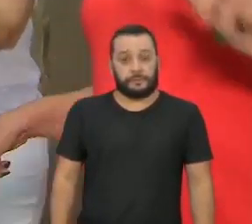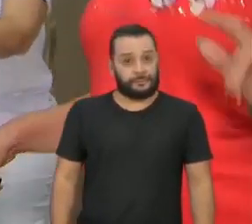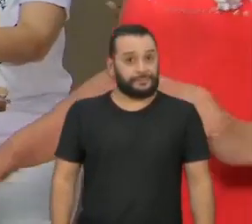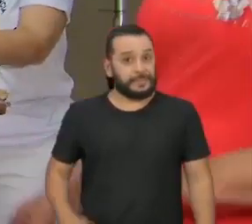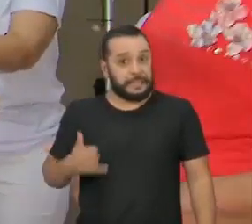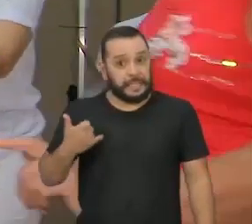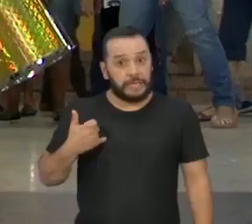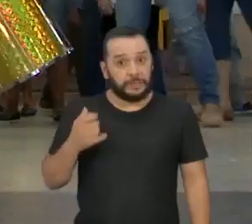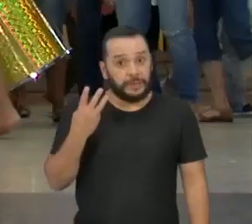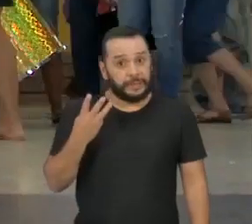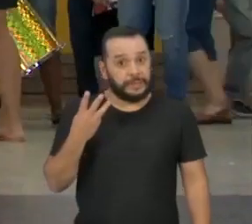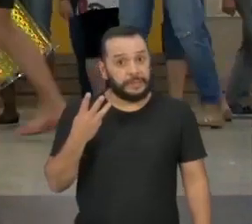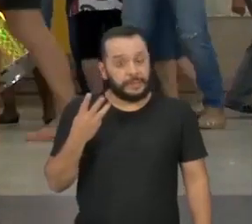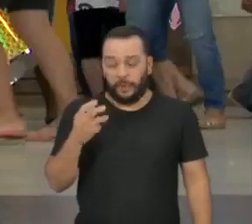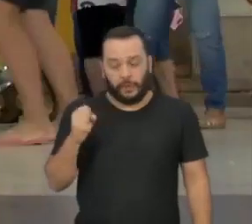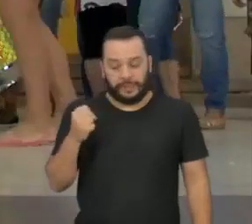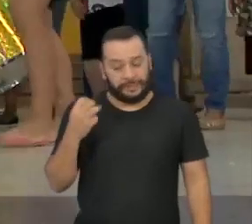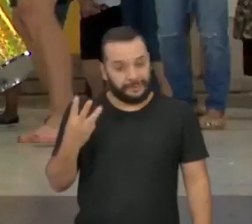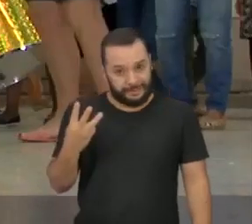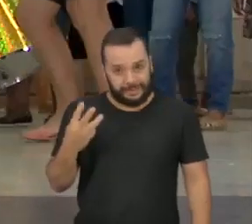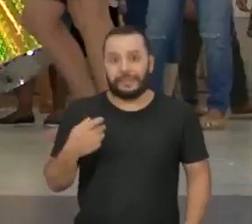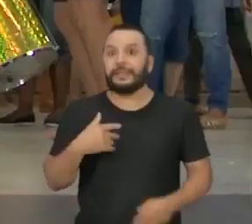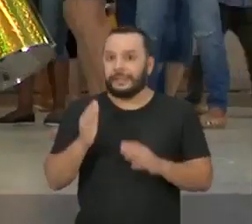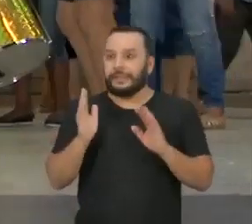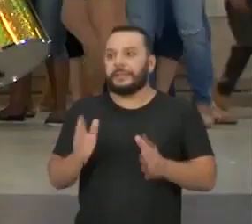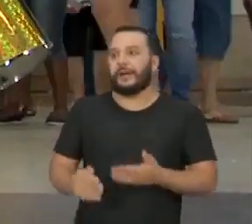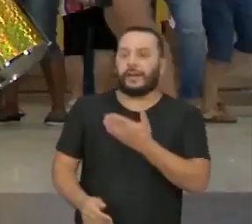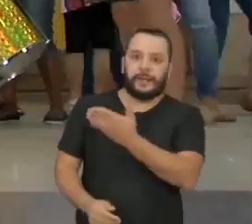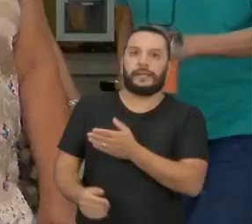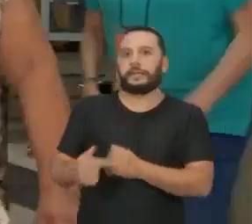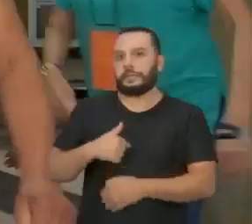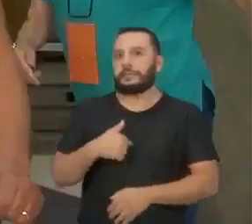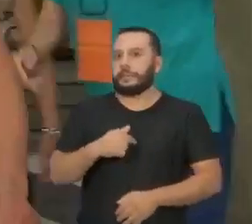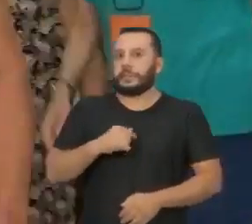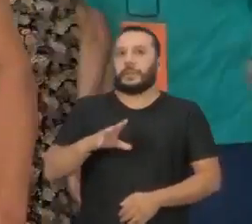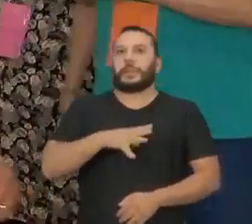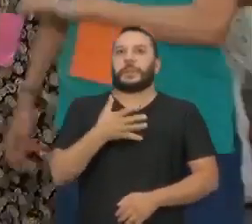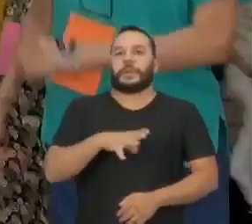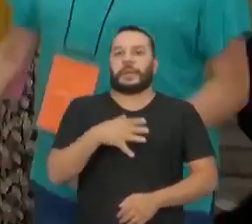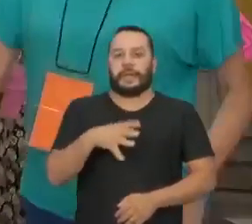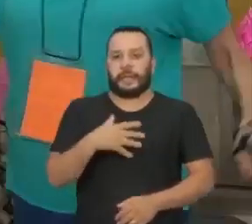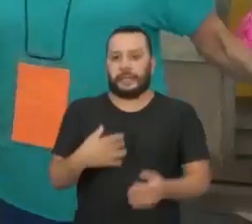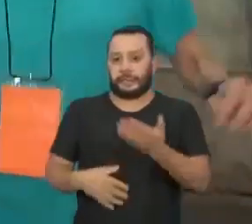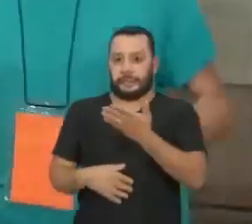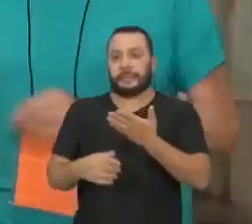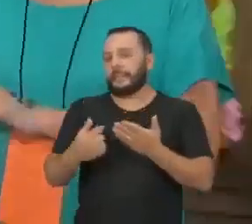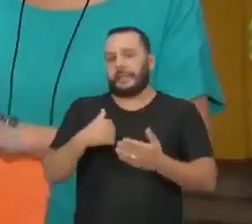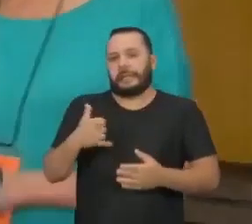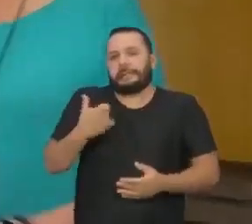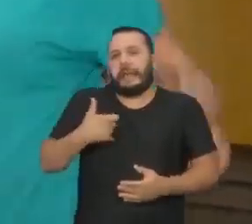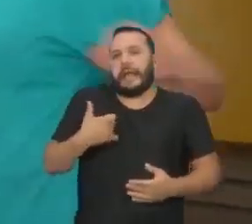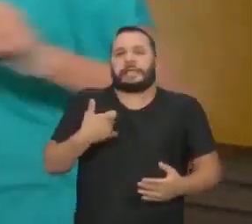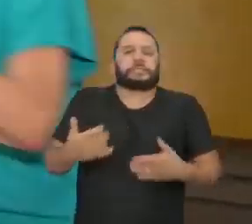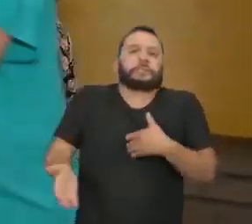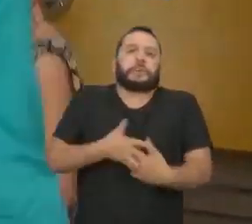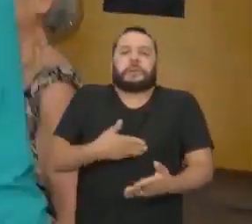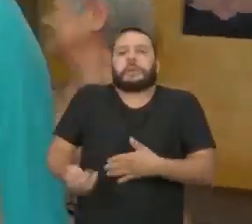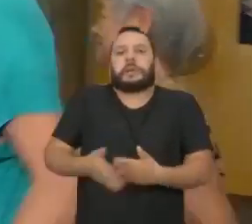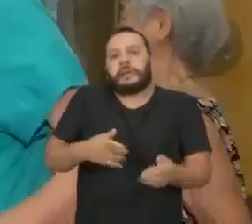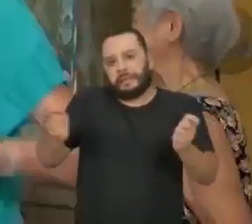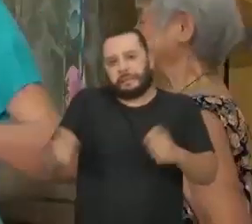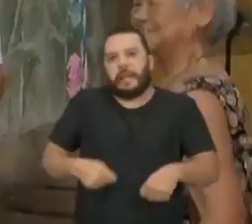Aos 83 anos, o seu Luiz esbanja muita disposição. Idade aqui não quer dizer nada.